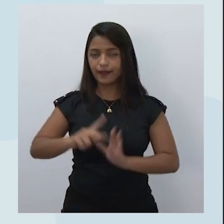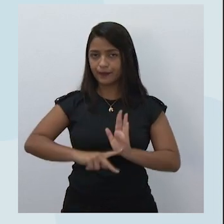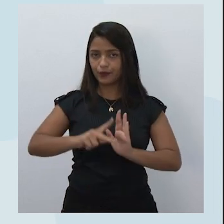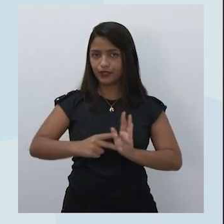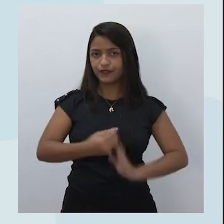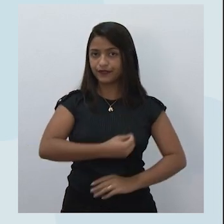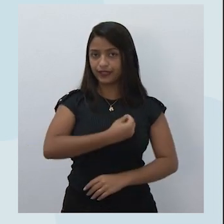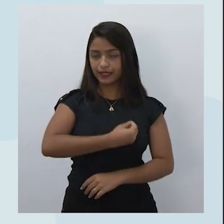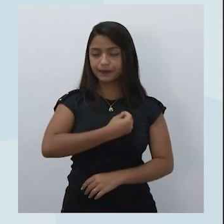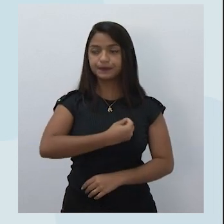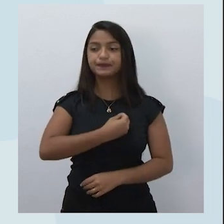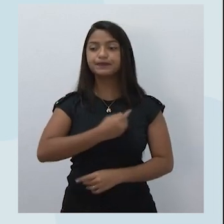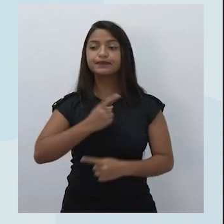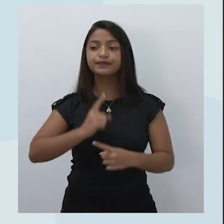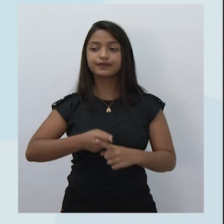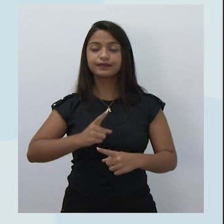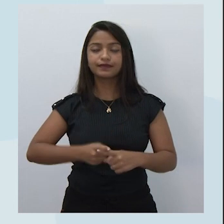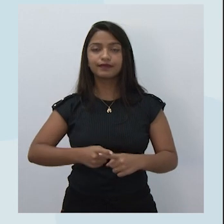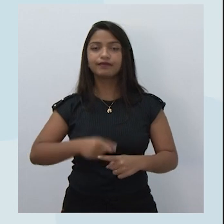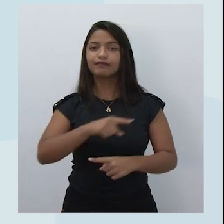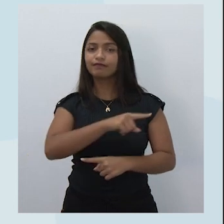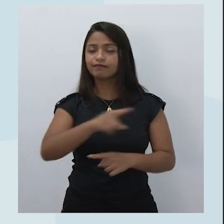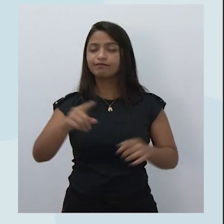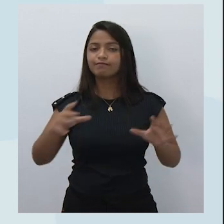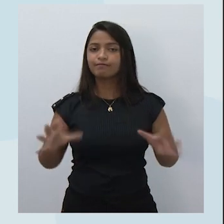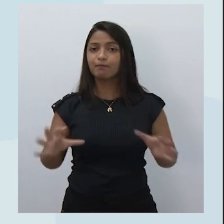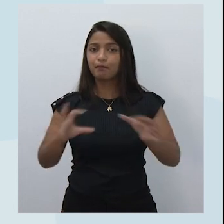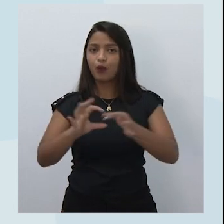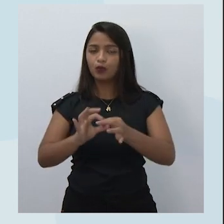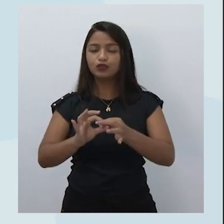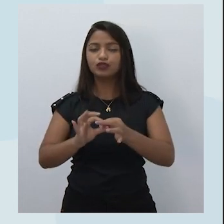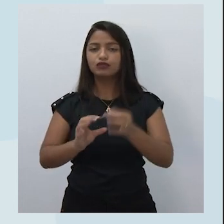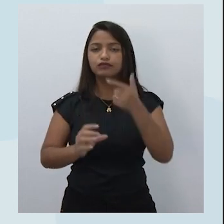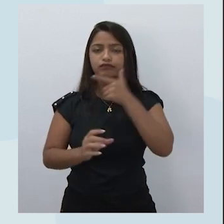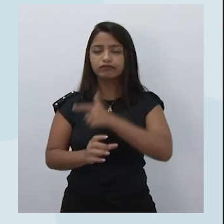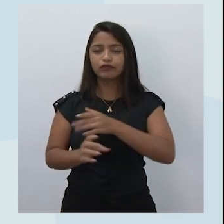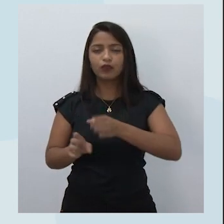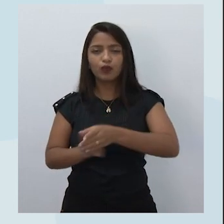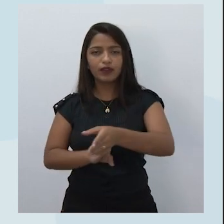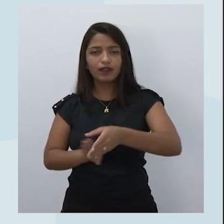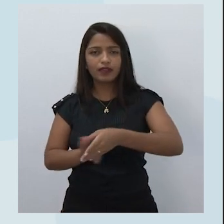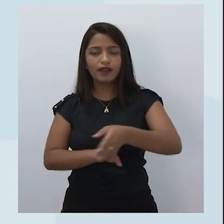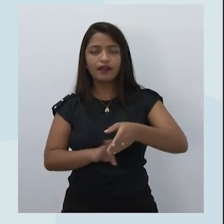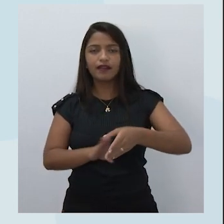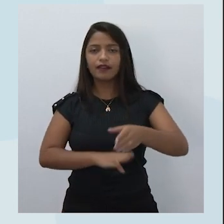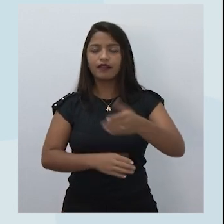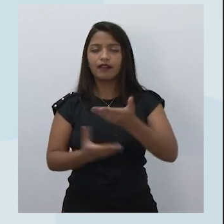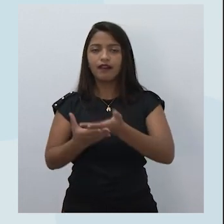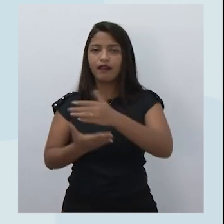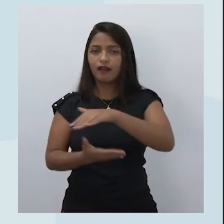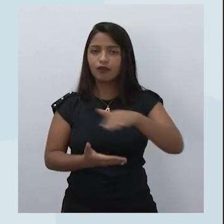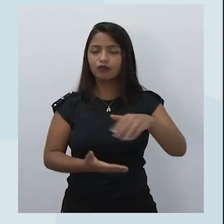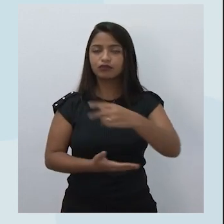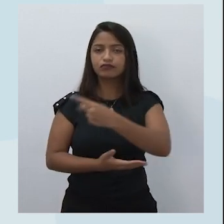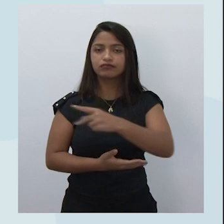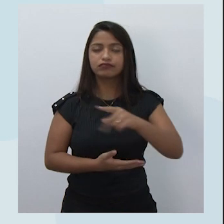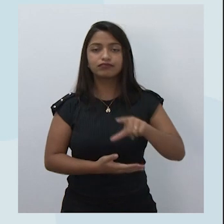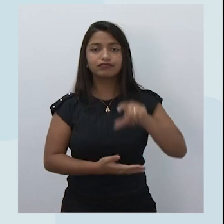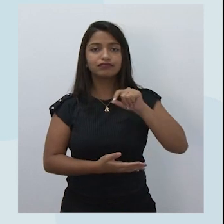vão ser a ponte, eles vão conseguir orientar melhor esses estudantes para a escolha,